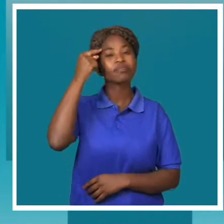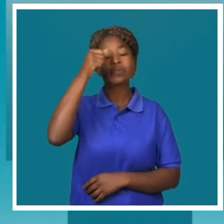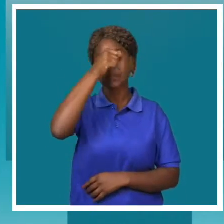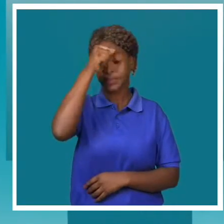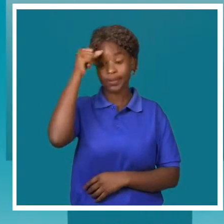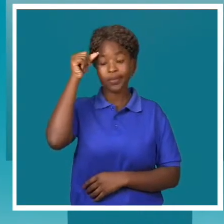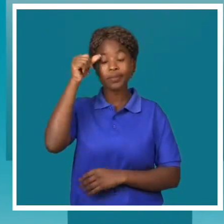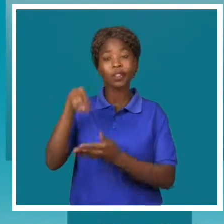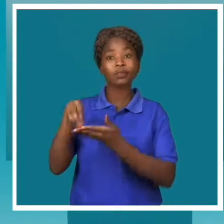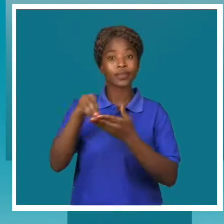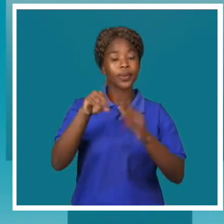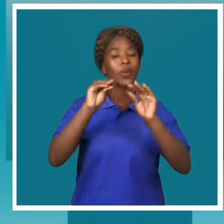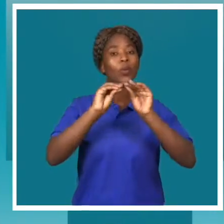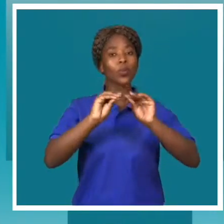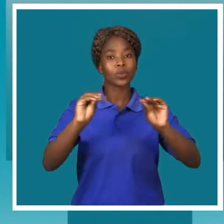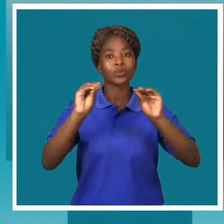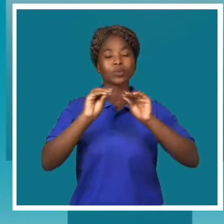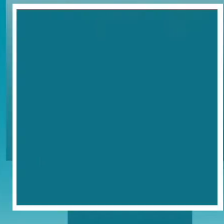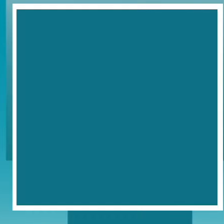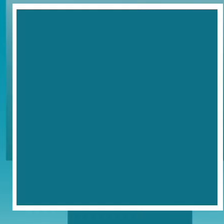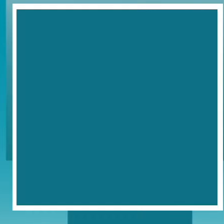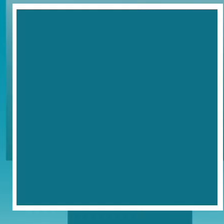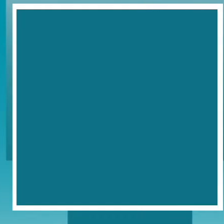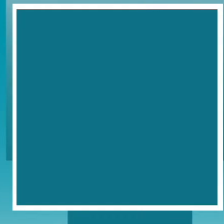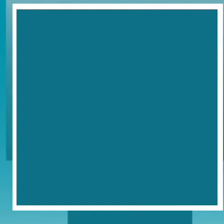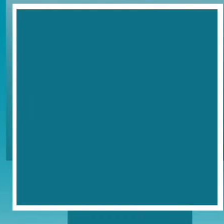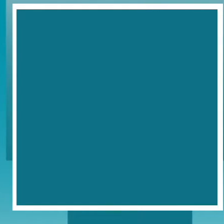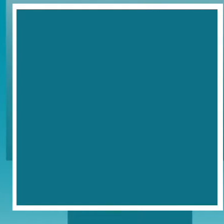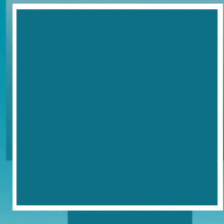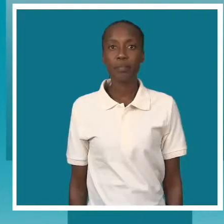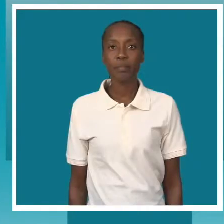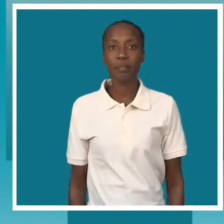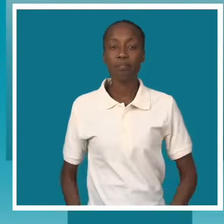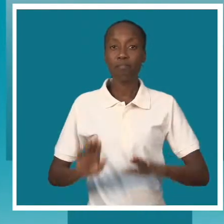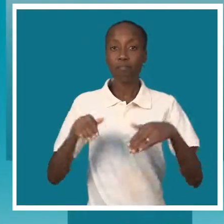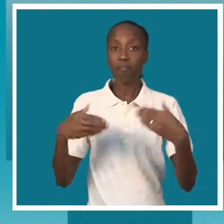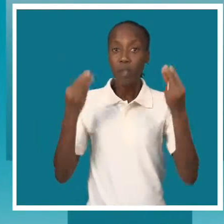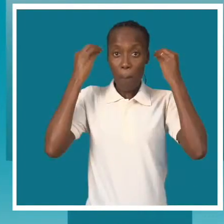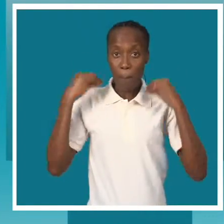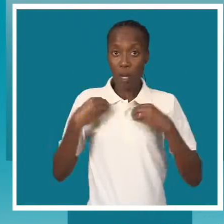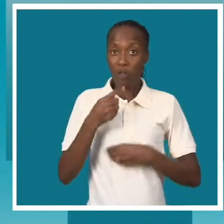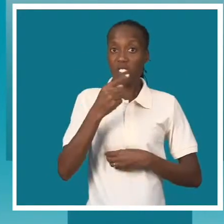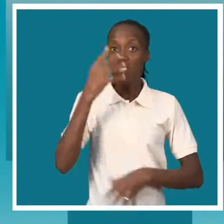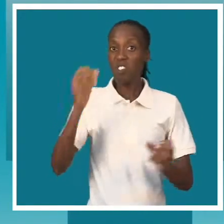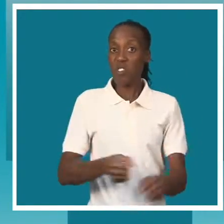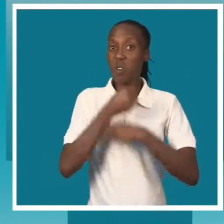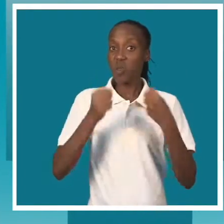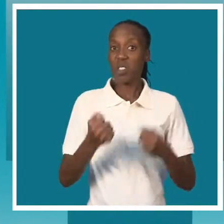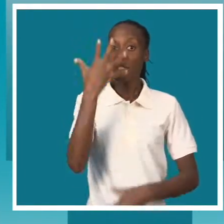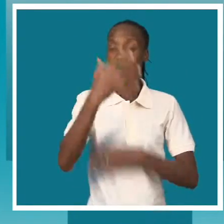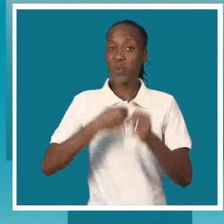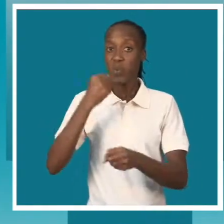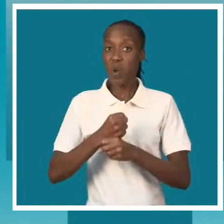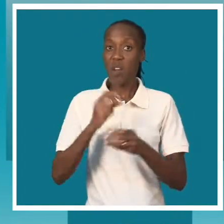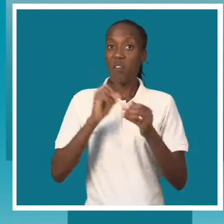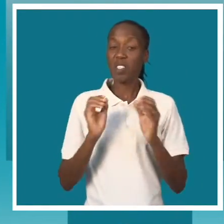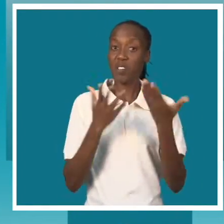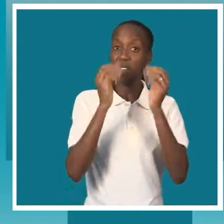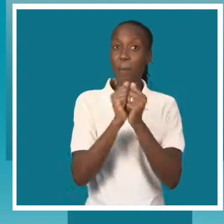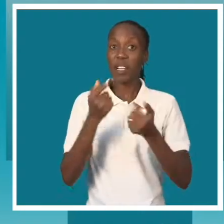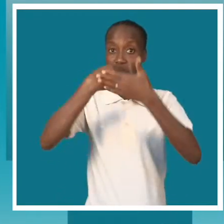para poder ter acesso à educação é de identidade onde médicos disseram que eu não veria mais de cinco anos foi rejeitado por